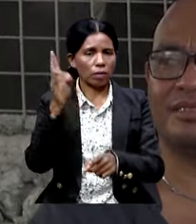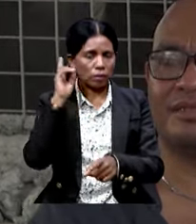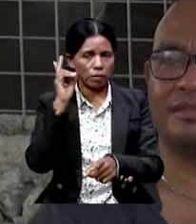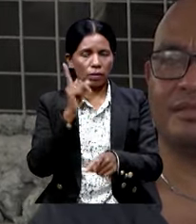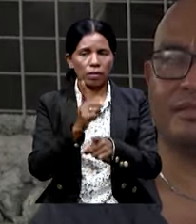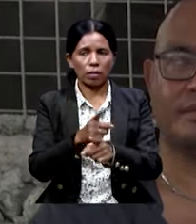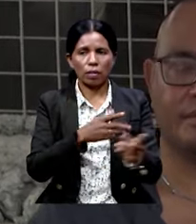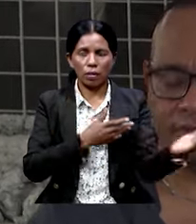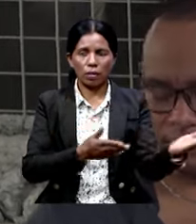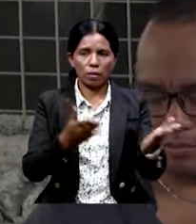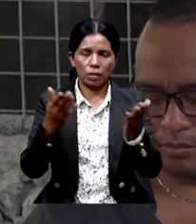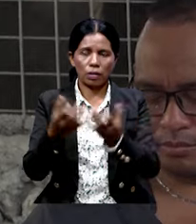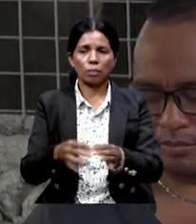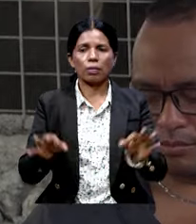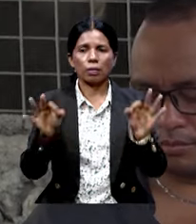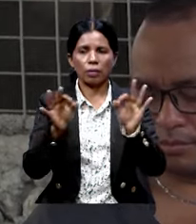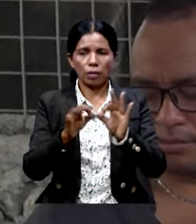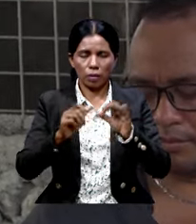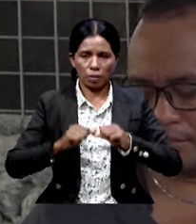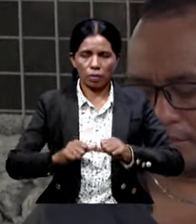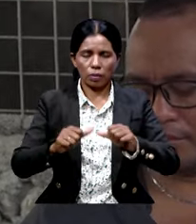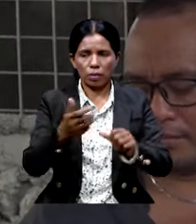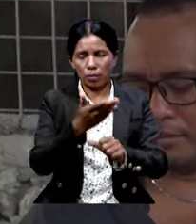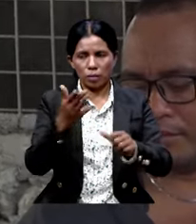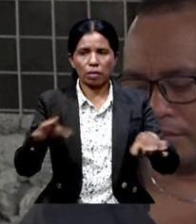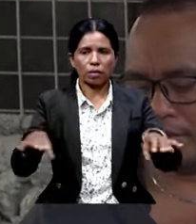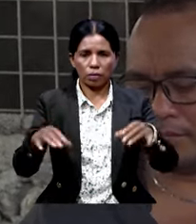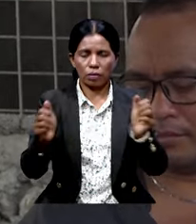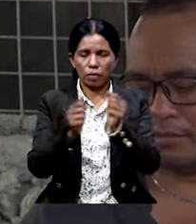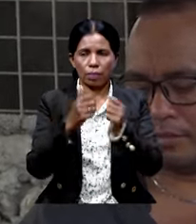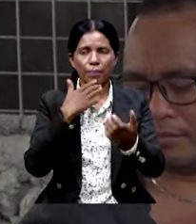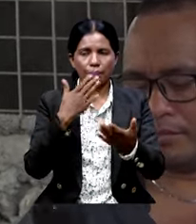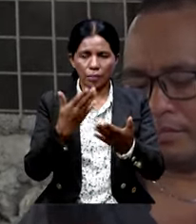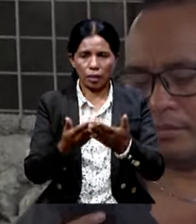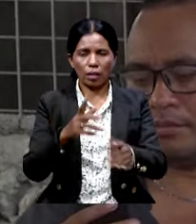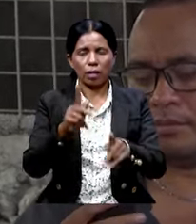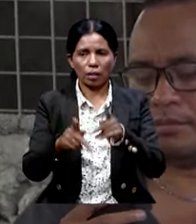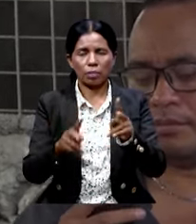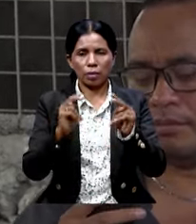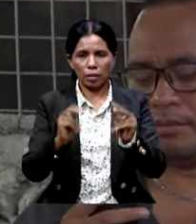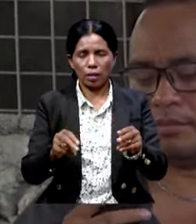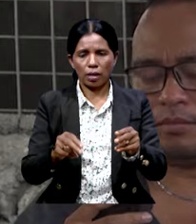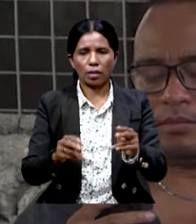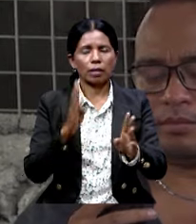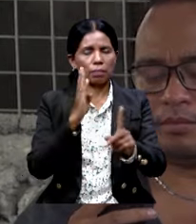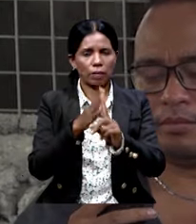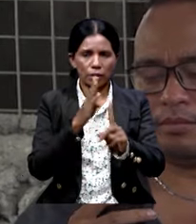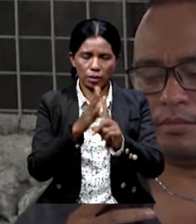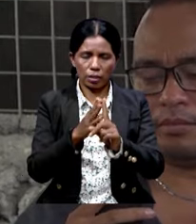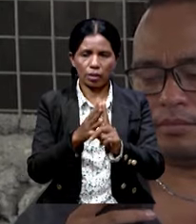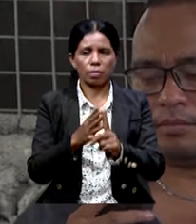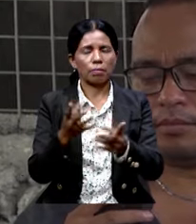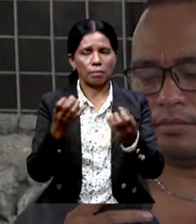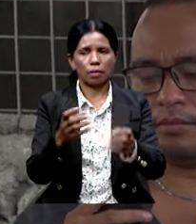importa, importante ma que nane lau, e tu pode ser de serviço ao dia, komunidade sih tentang kebadina sih utama